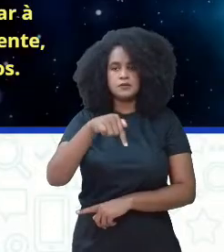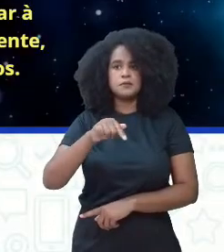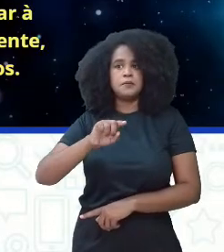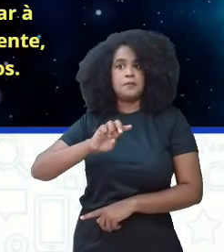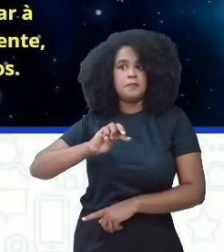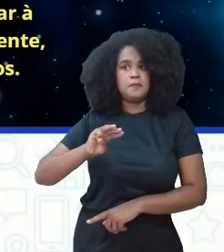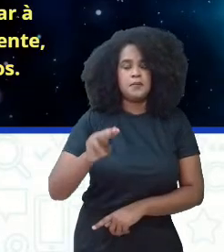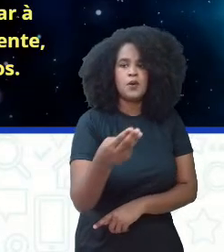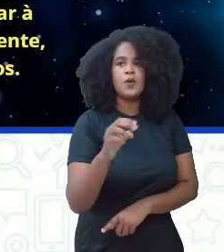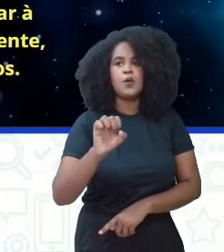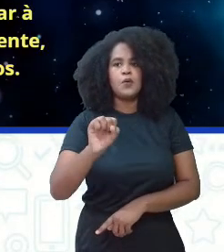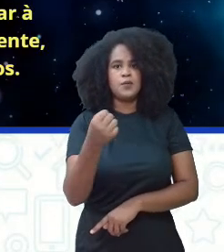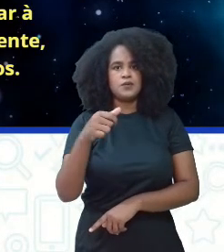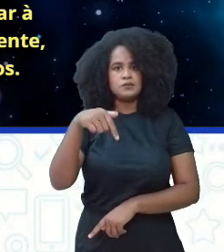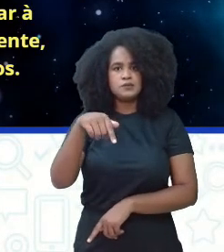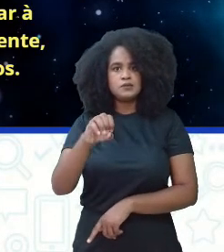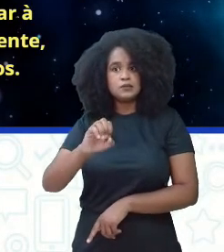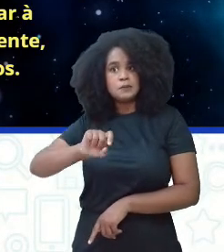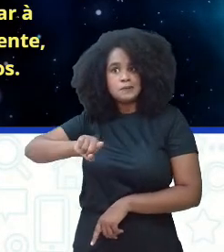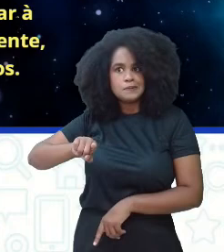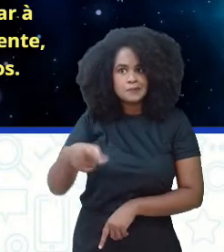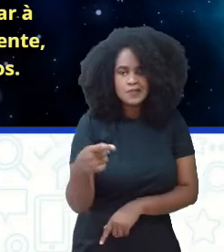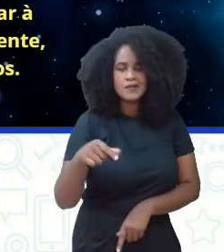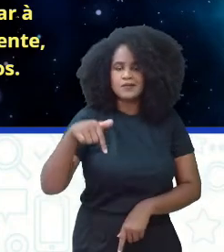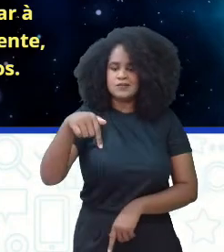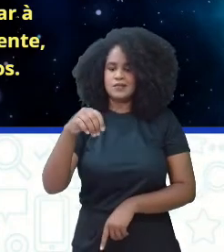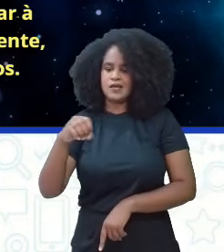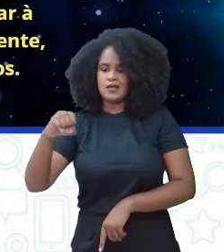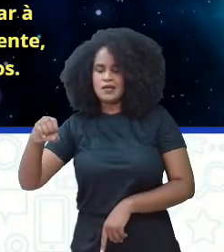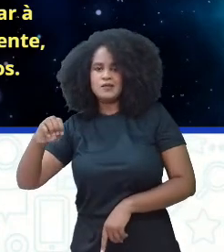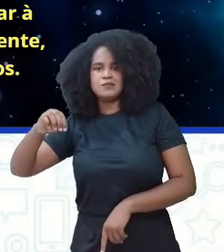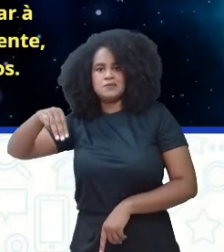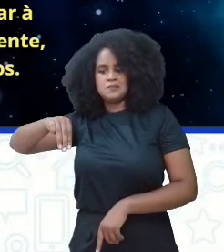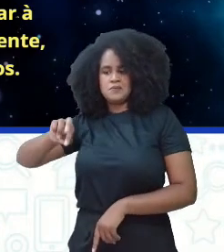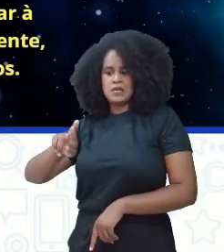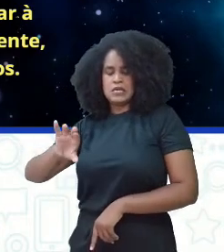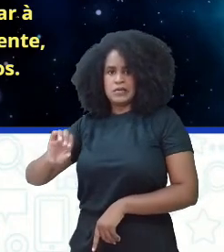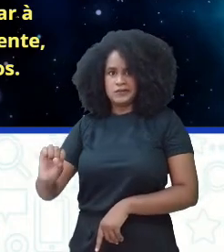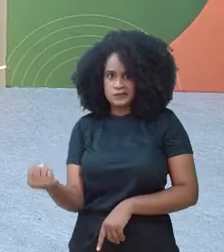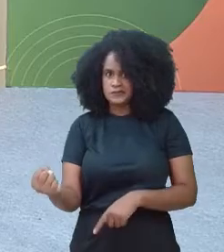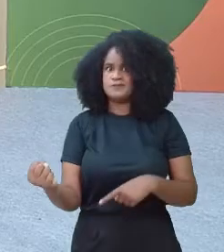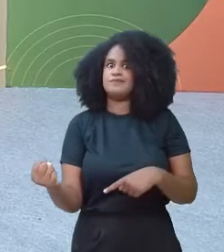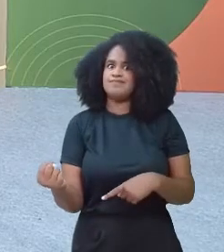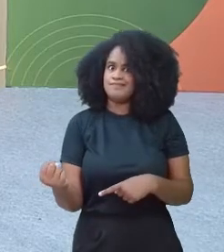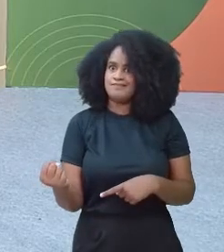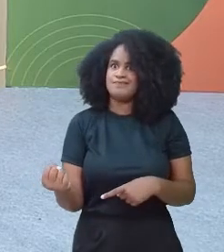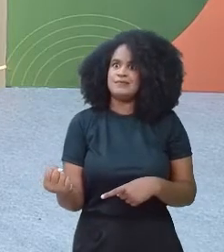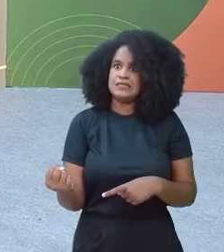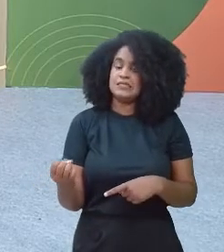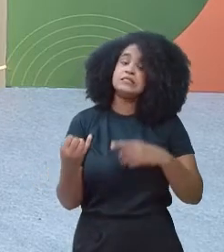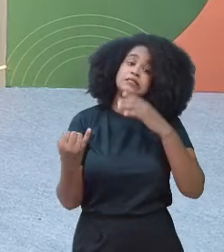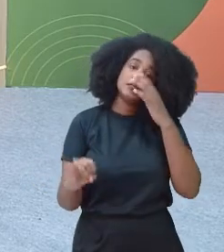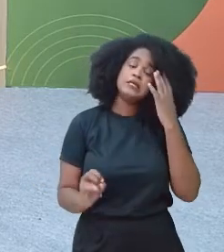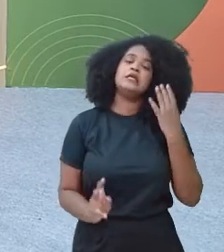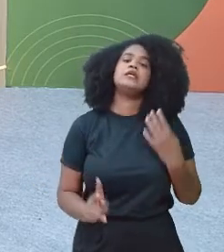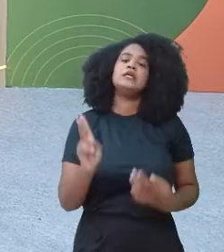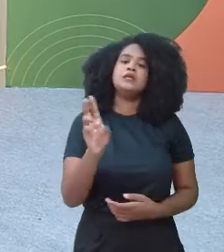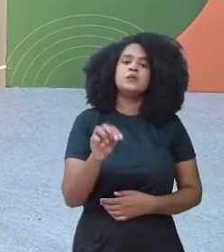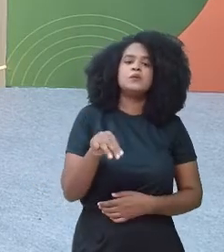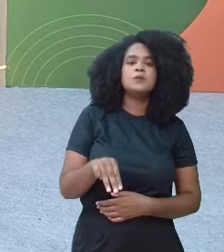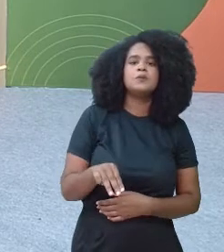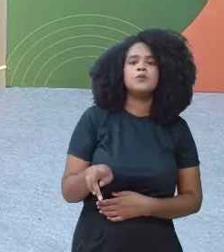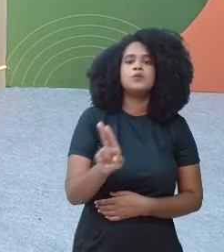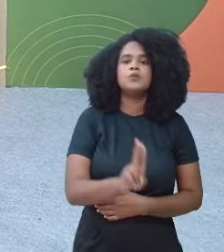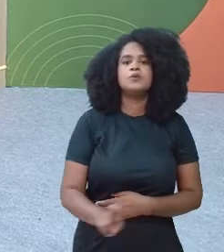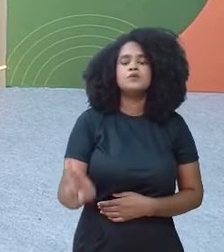870.700 metros. Eu acho que nem consigo falar esse número de novo, brincadeira. Se a gente for trabalhar com a ideia do quilômetro, né, a gente viu que a